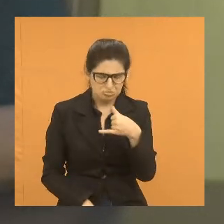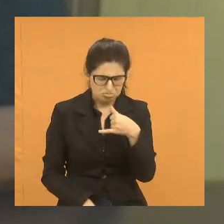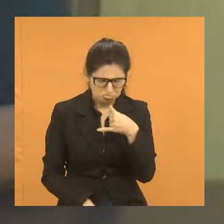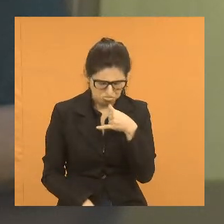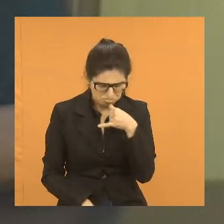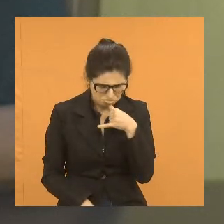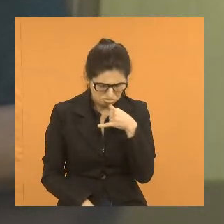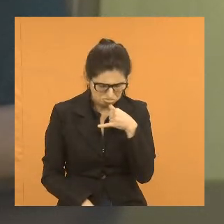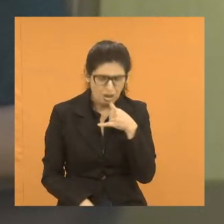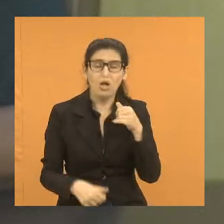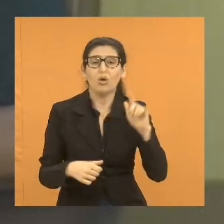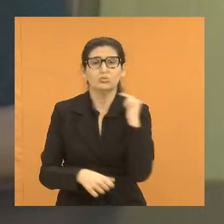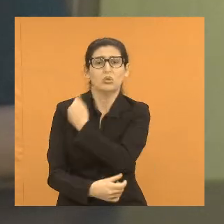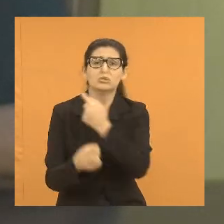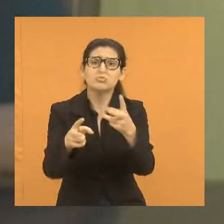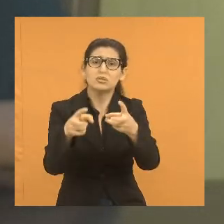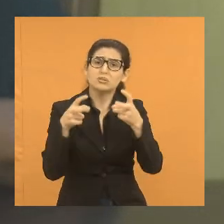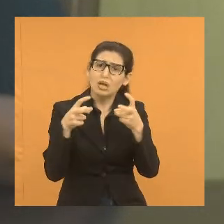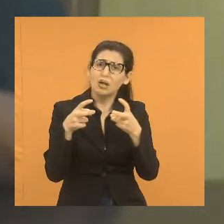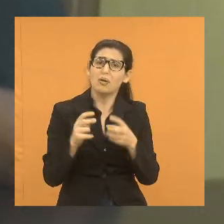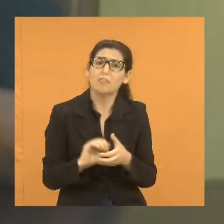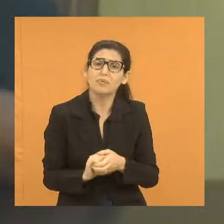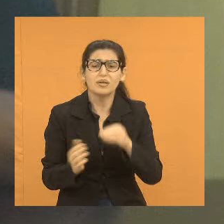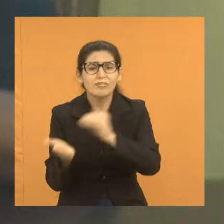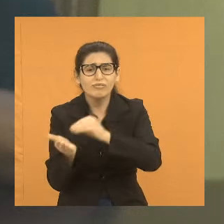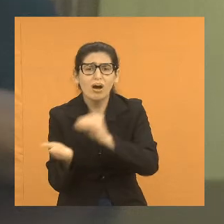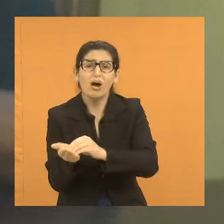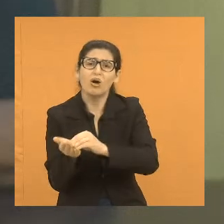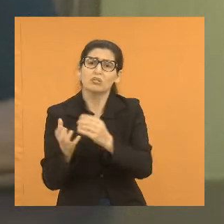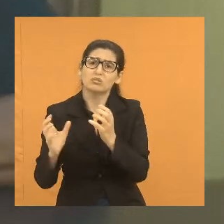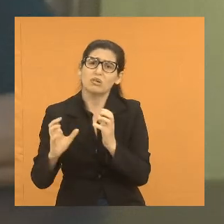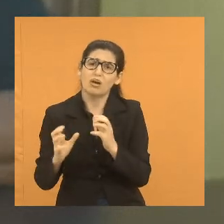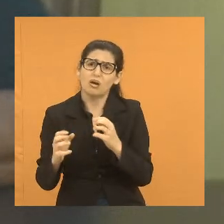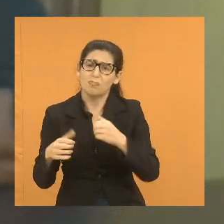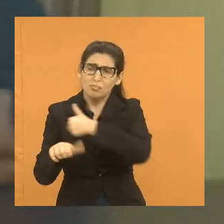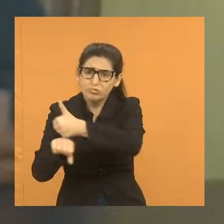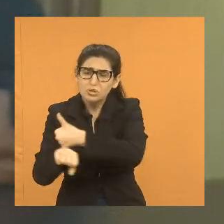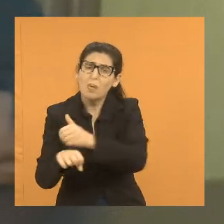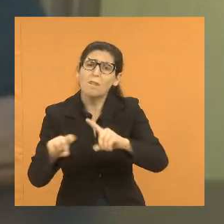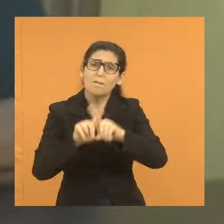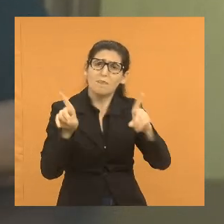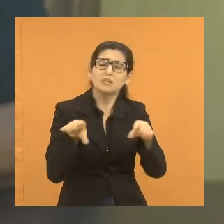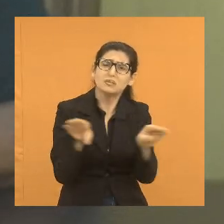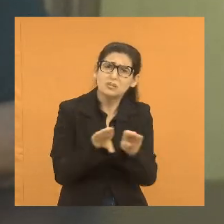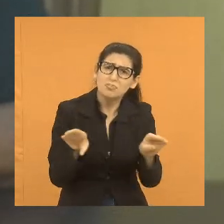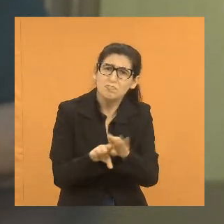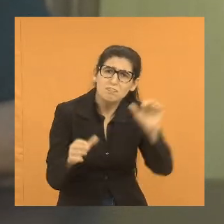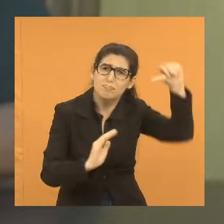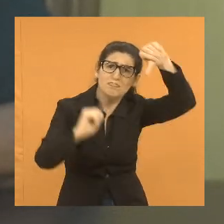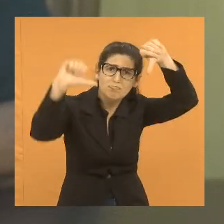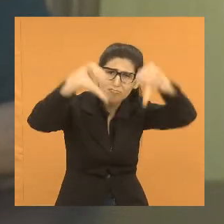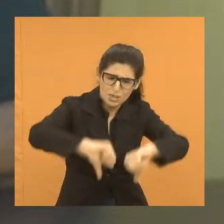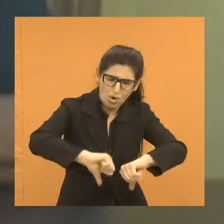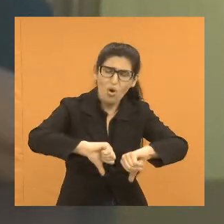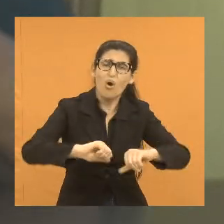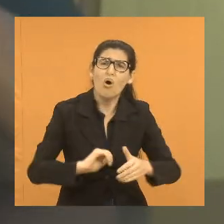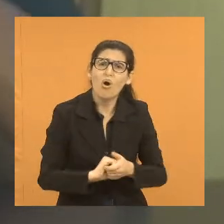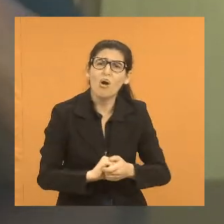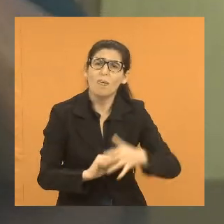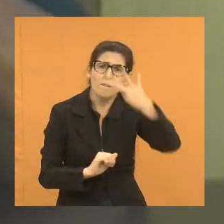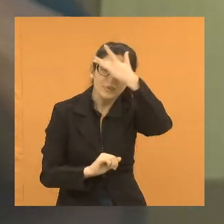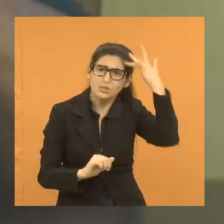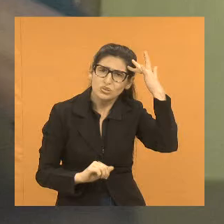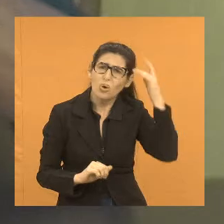às vezes, falta um atendimento, mas fica triste também quando alguém impede que chegue o direito de